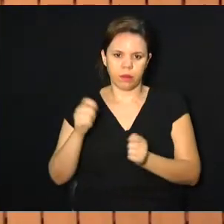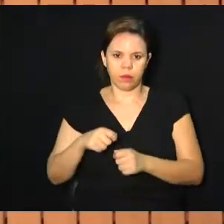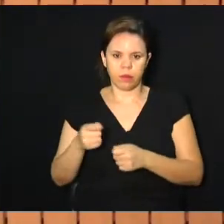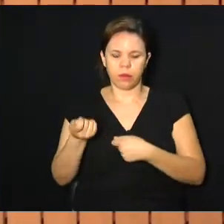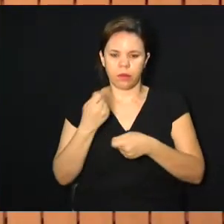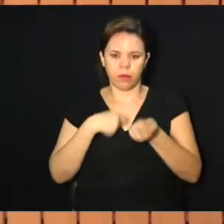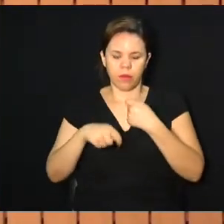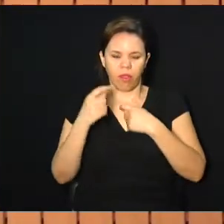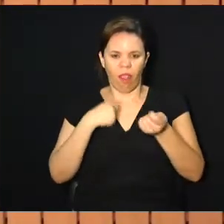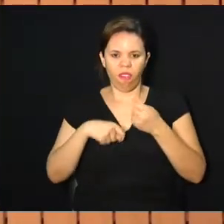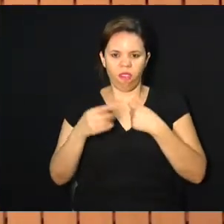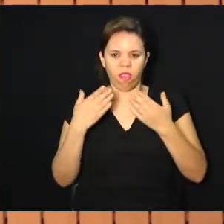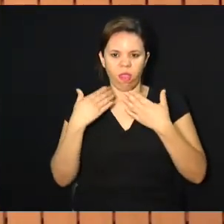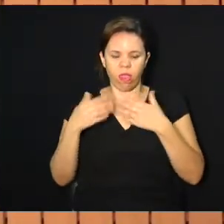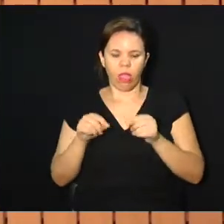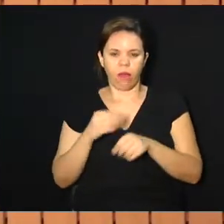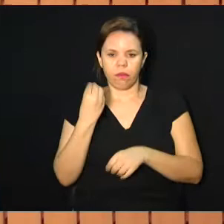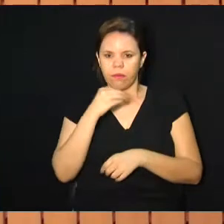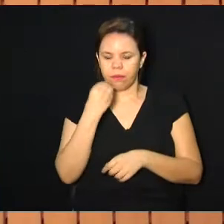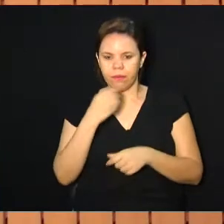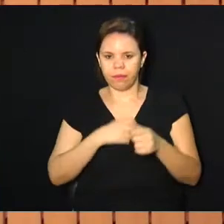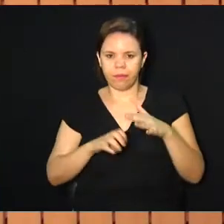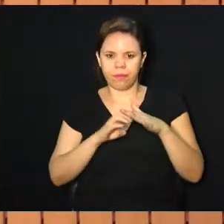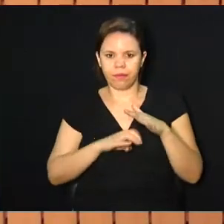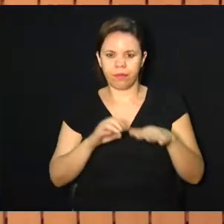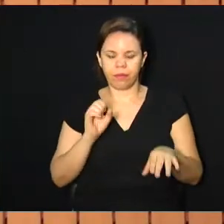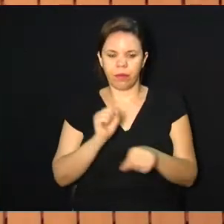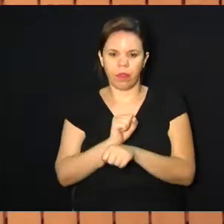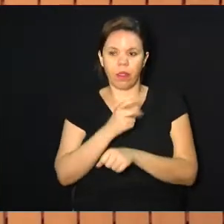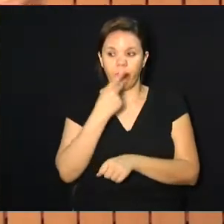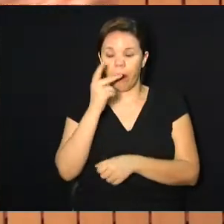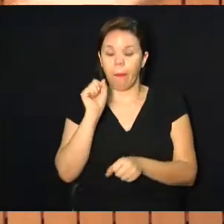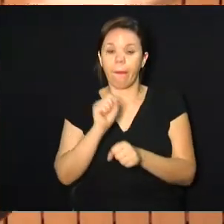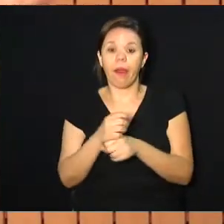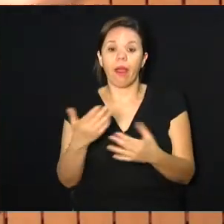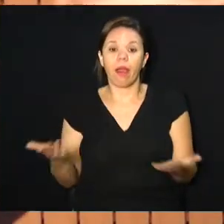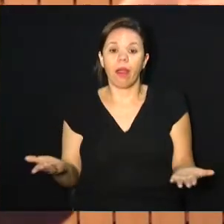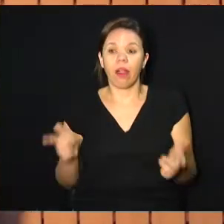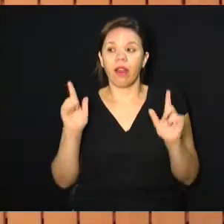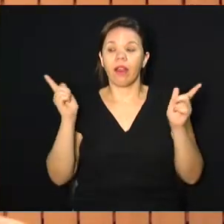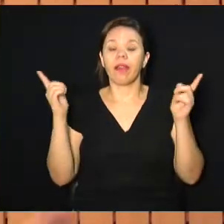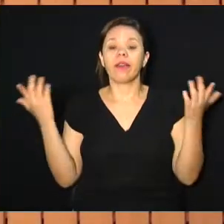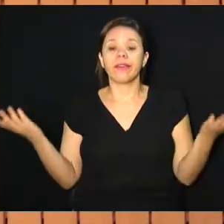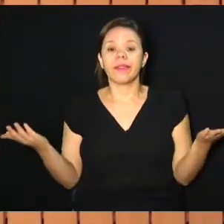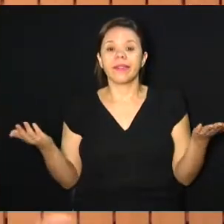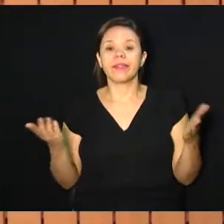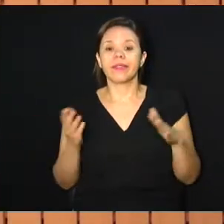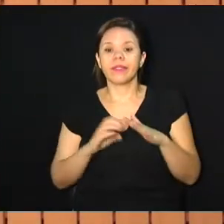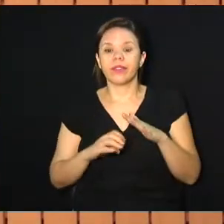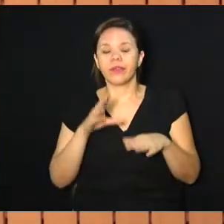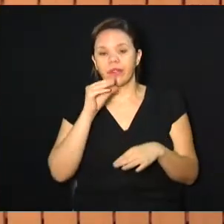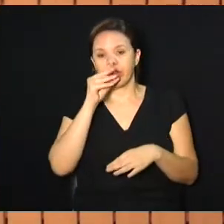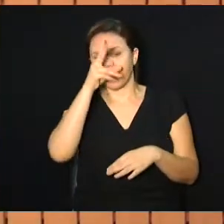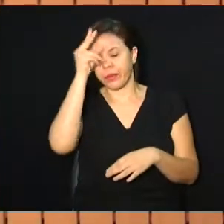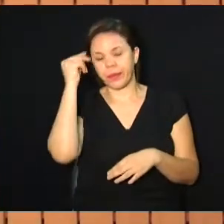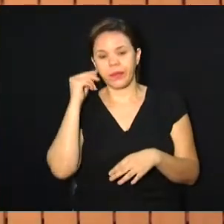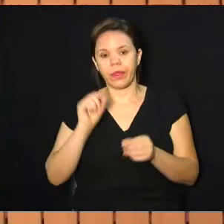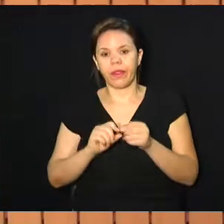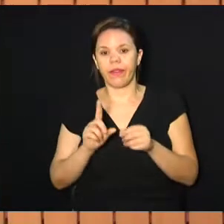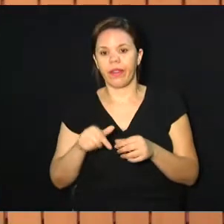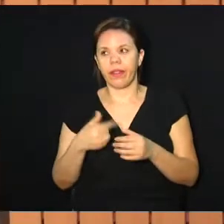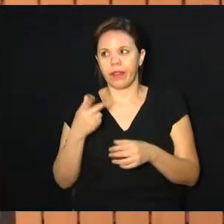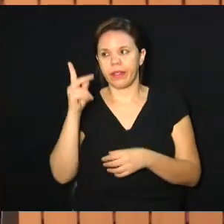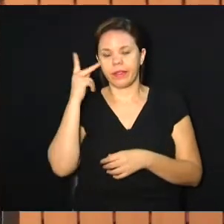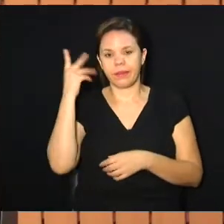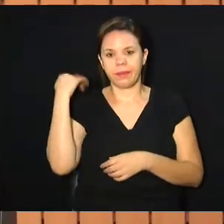empresas, porque se as empresas ameaçam parar, né, ameaçam lockout, ou greve, né, pelos funcionários, que às vezes elas fazem isso, em São Paulo